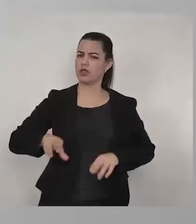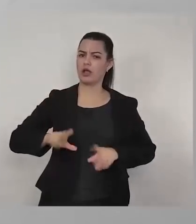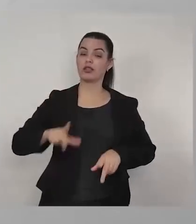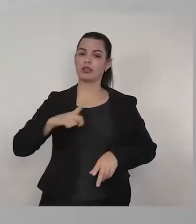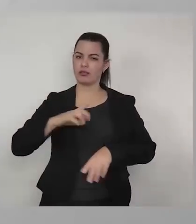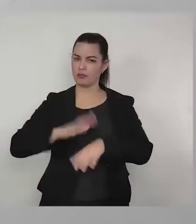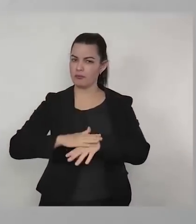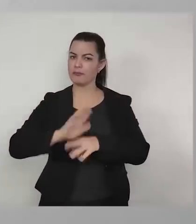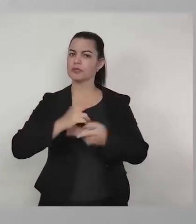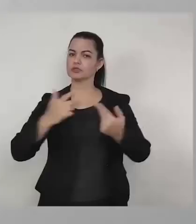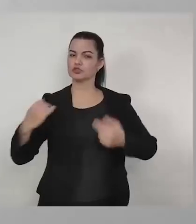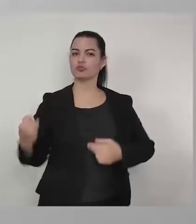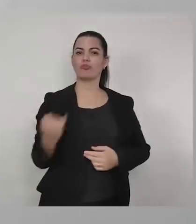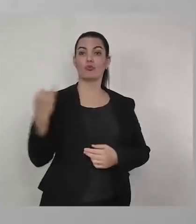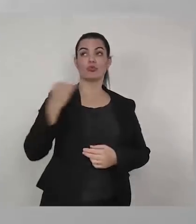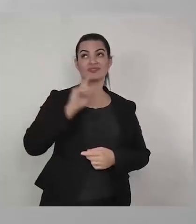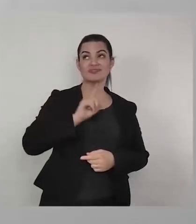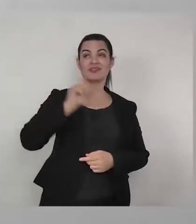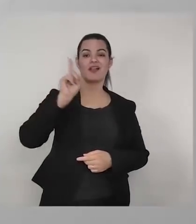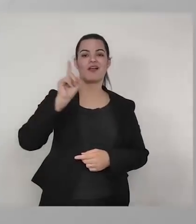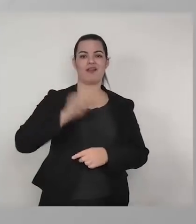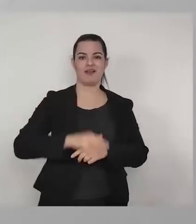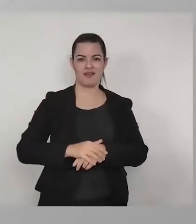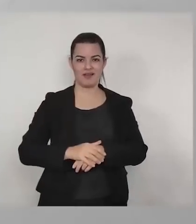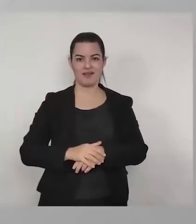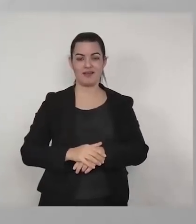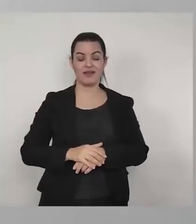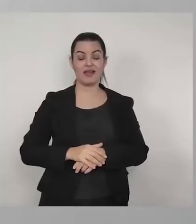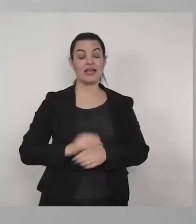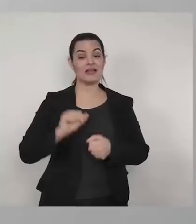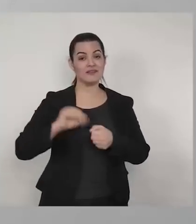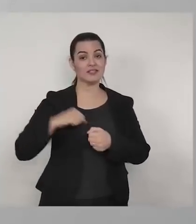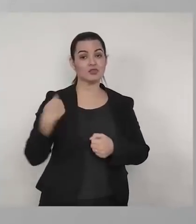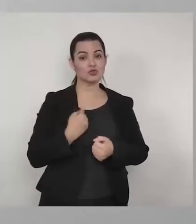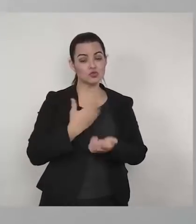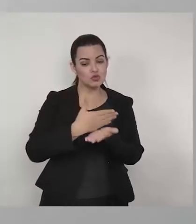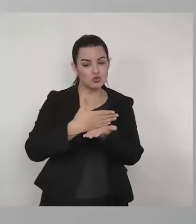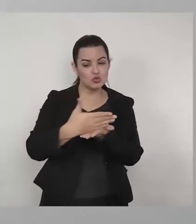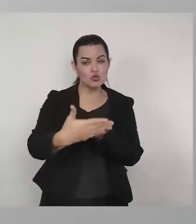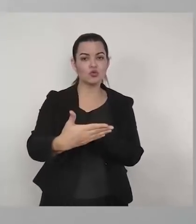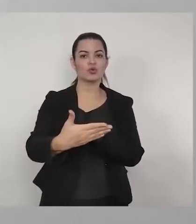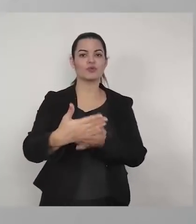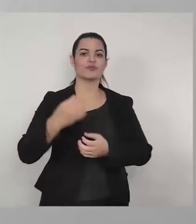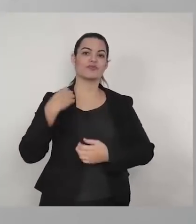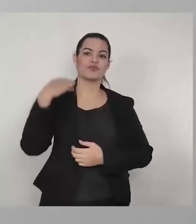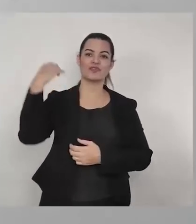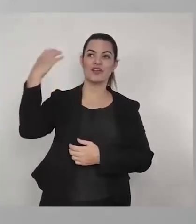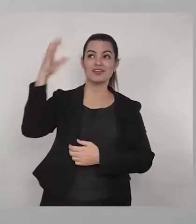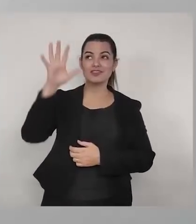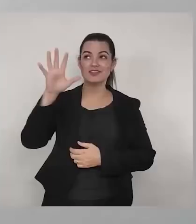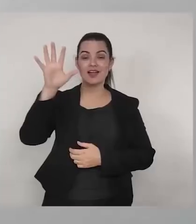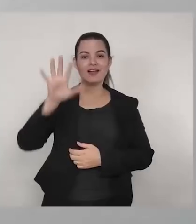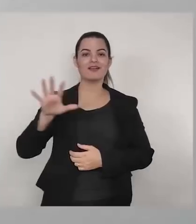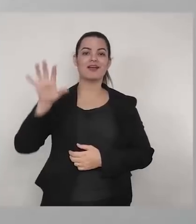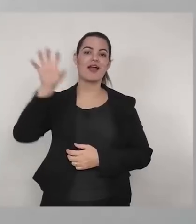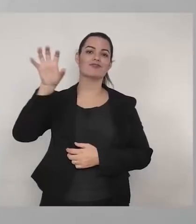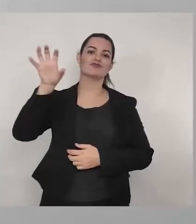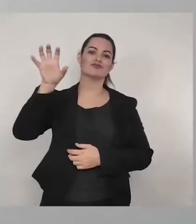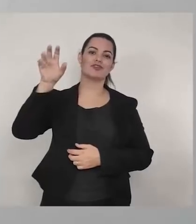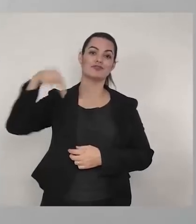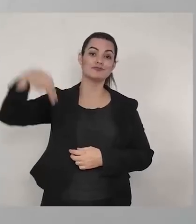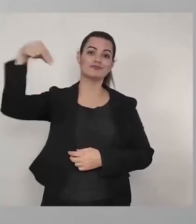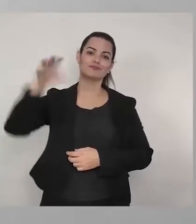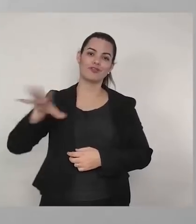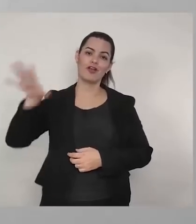importantes que fizeram com que nós começássemos a nossa viagem pela região Nordeste. Você tem alguma